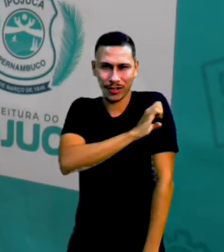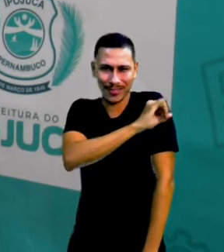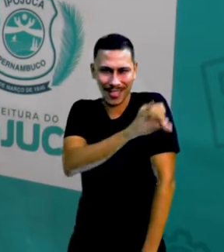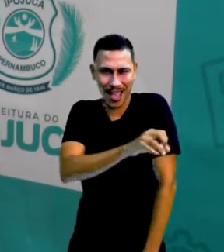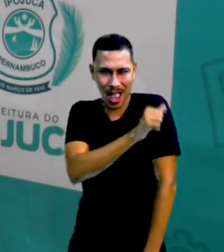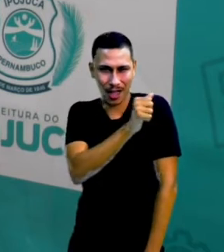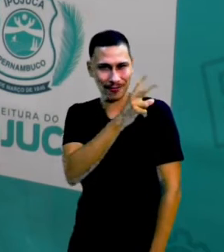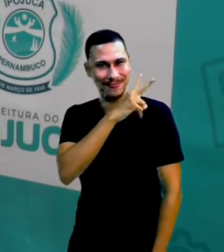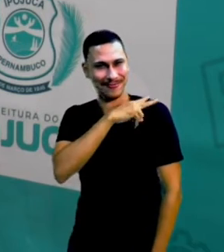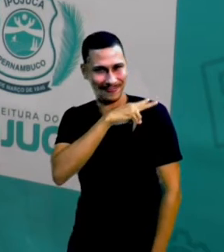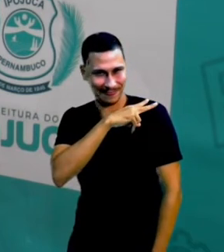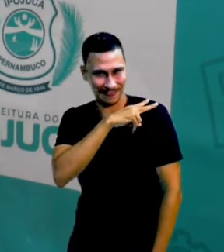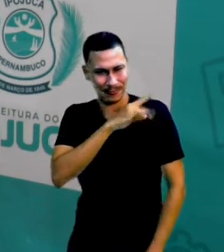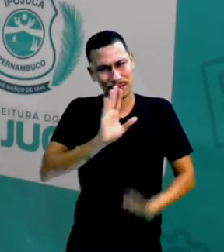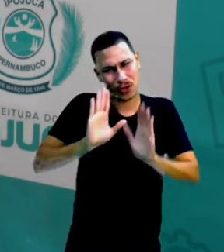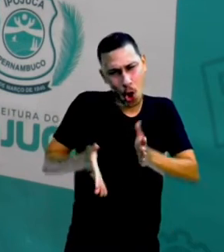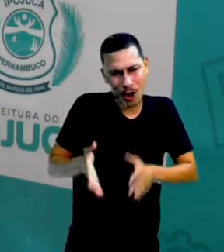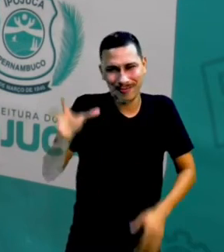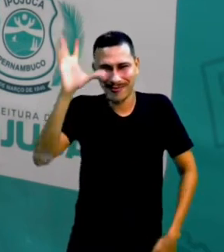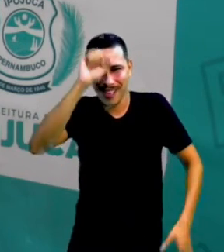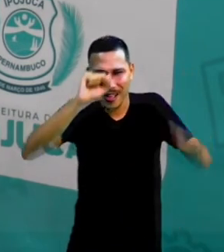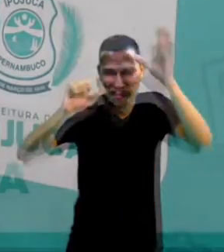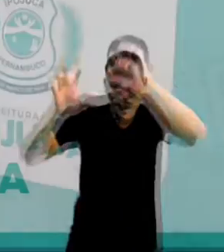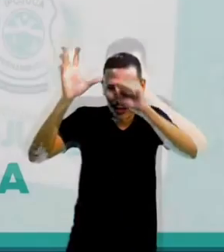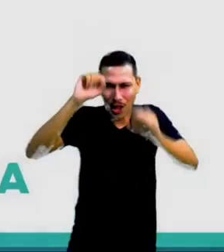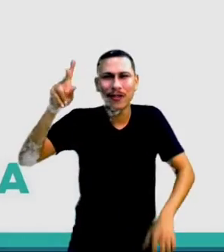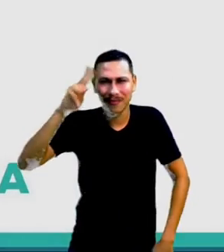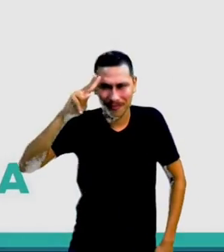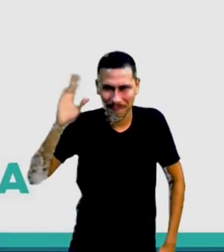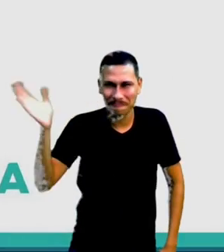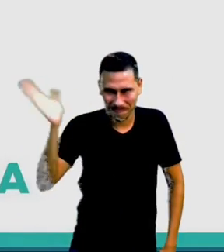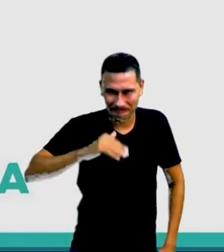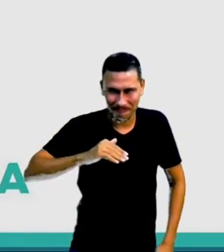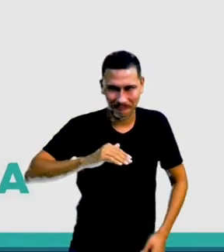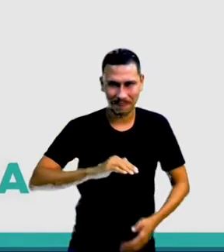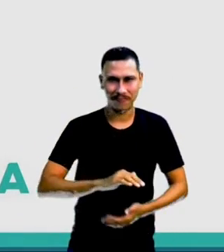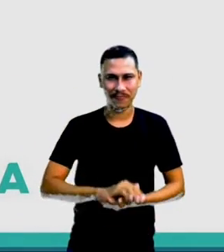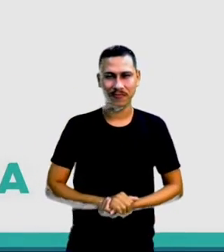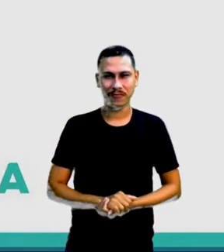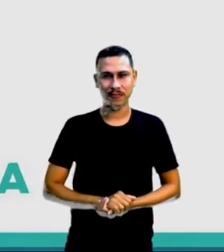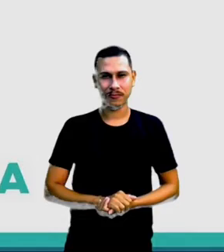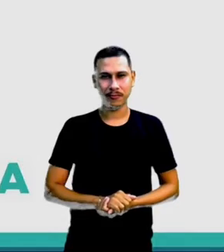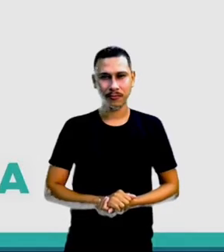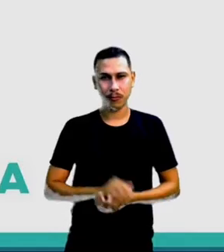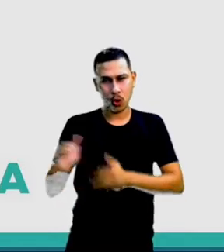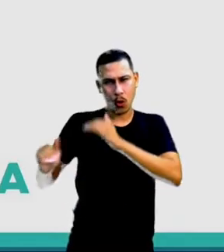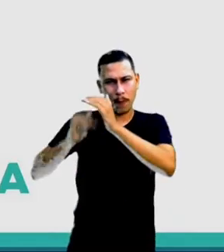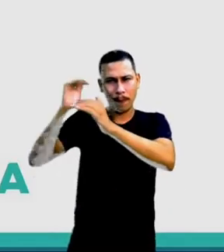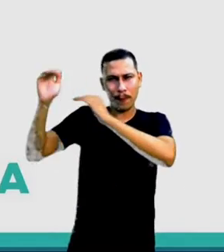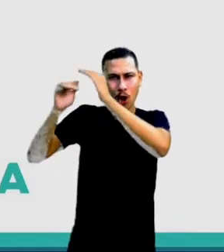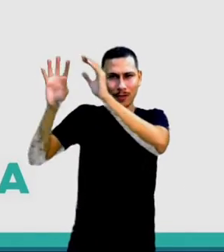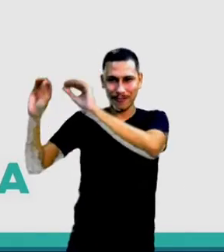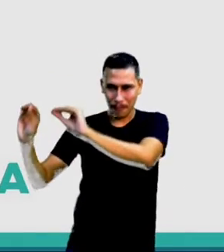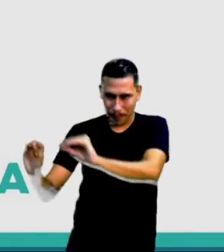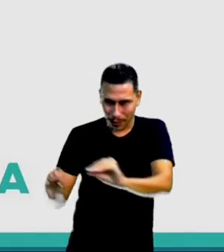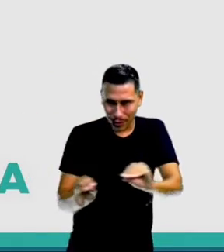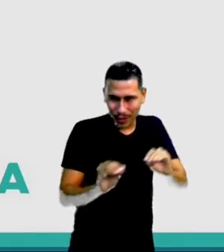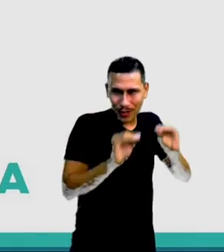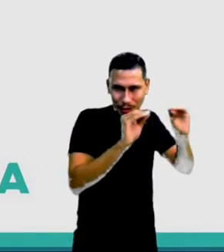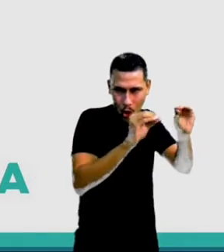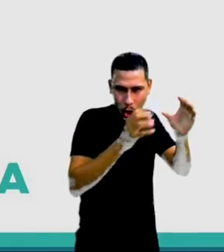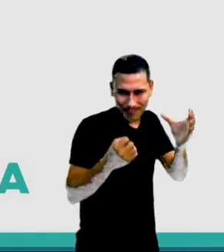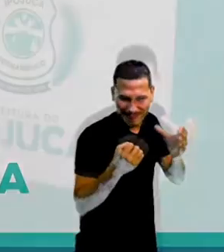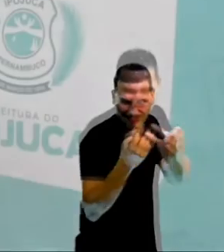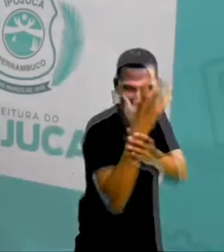2. Hoje, com a disciplina de História. Vamos lá? Processos migratórios para a formação do